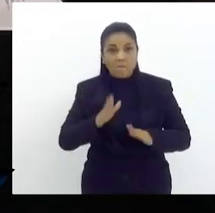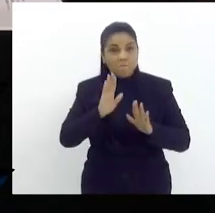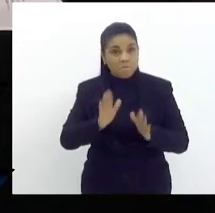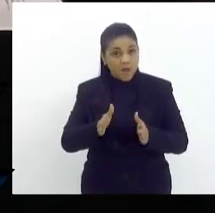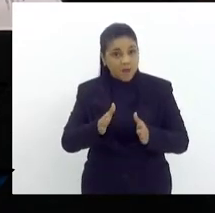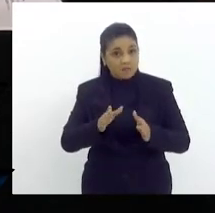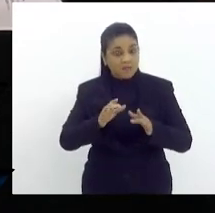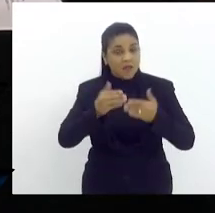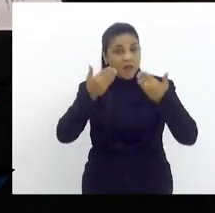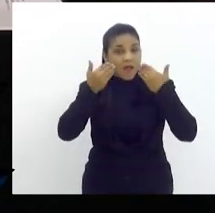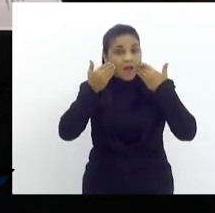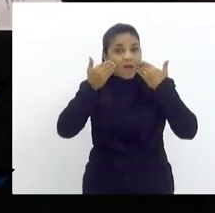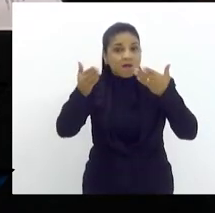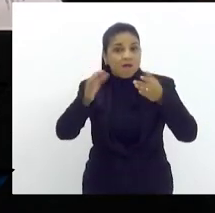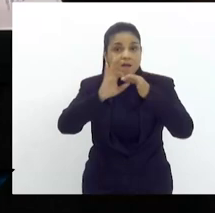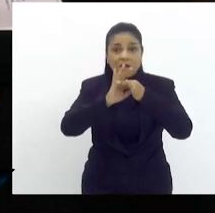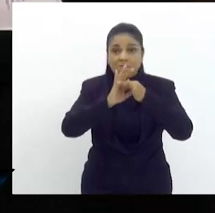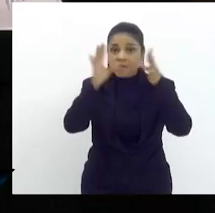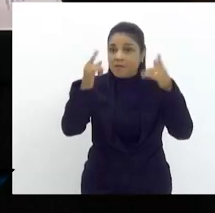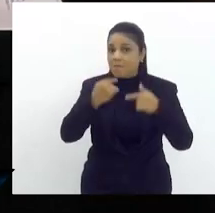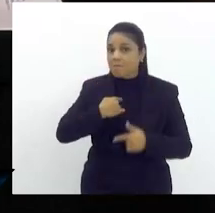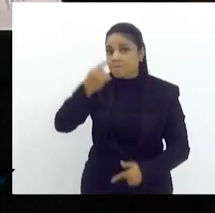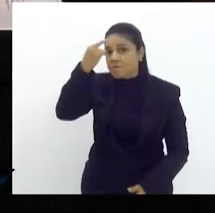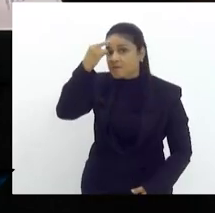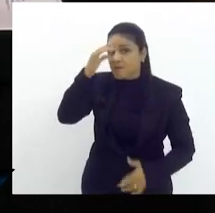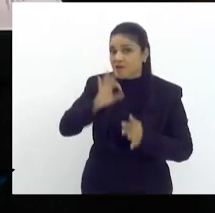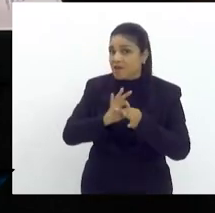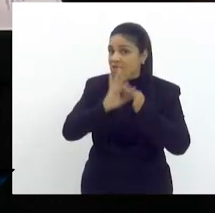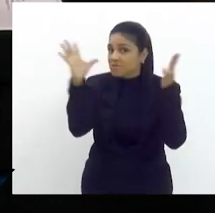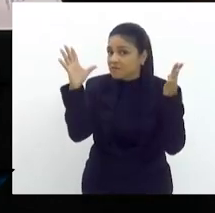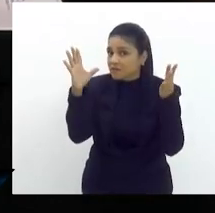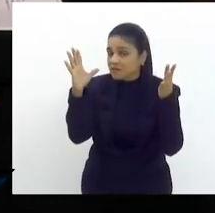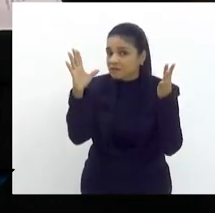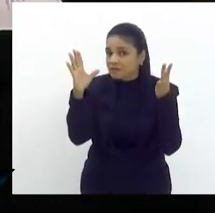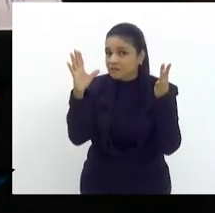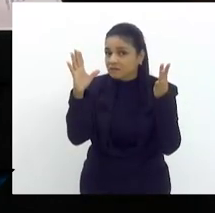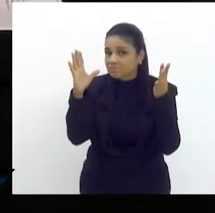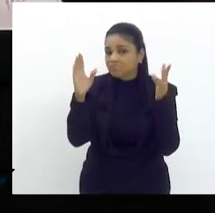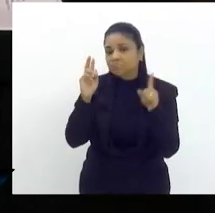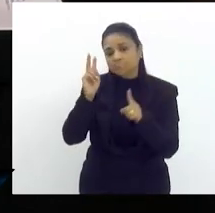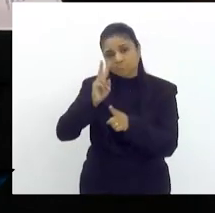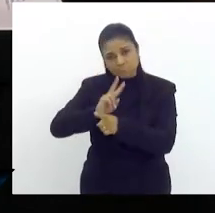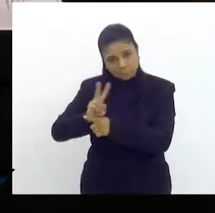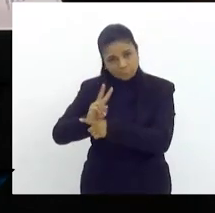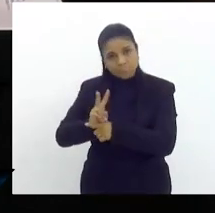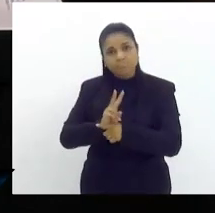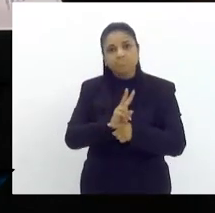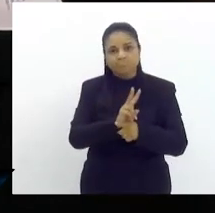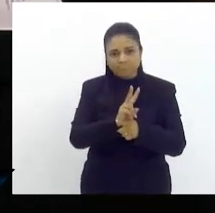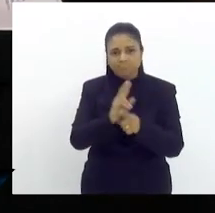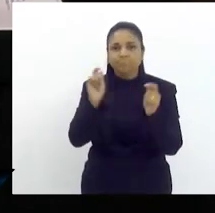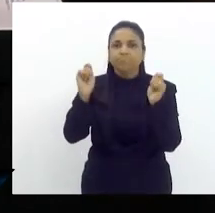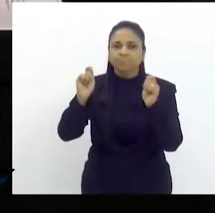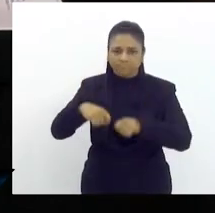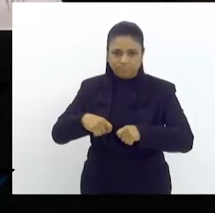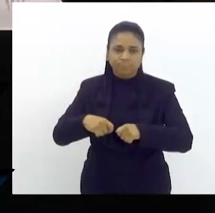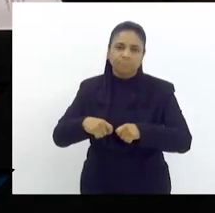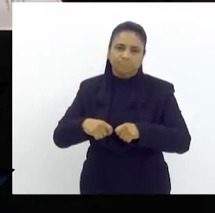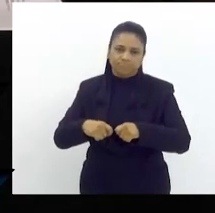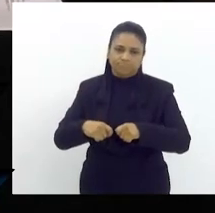liberdade de expressão de pensamento devem ser protegidos com muito vigor